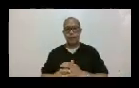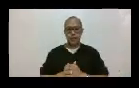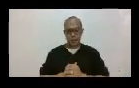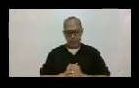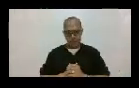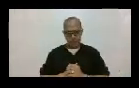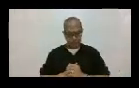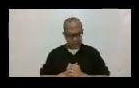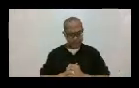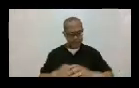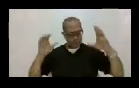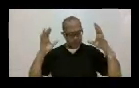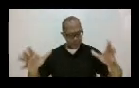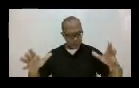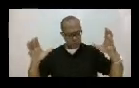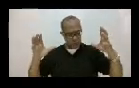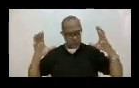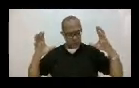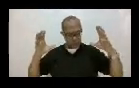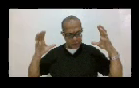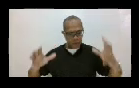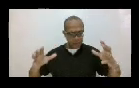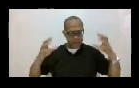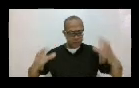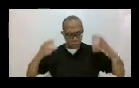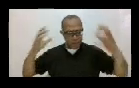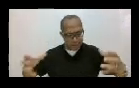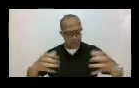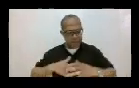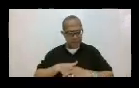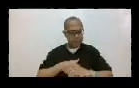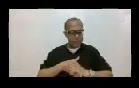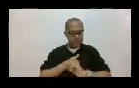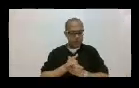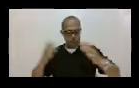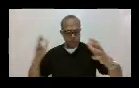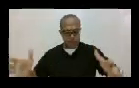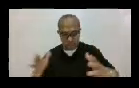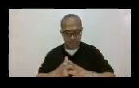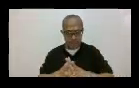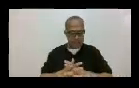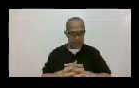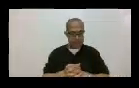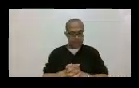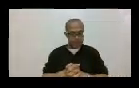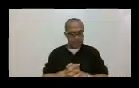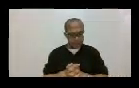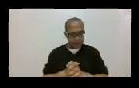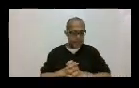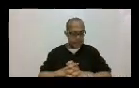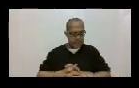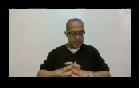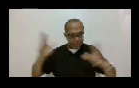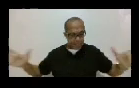circundados pelos oceanos tá então início são isto é uma definição uma possível definição